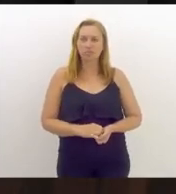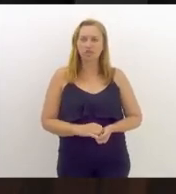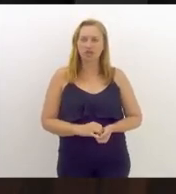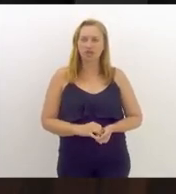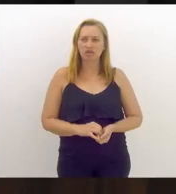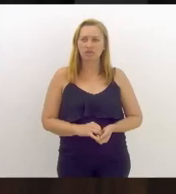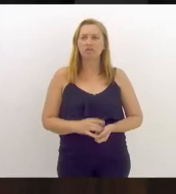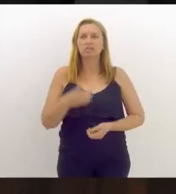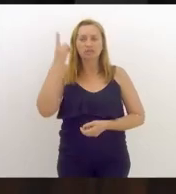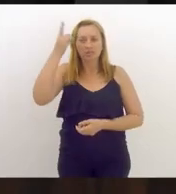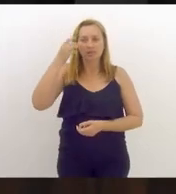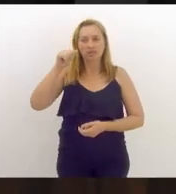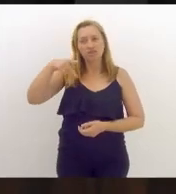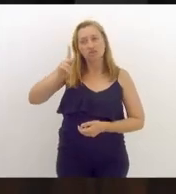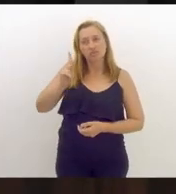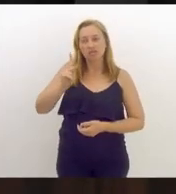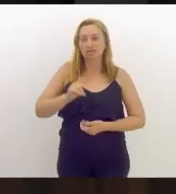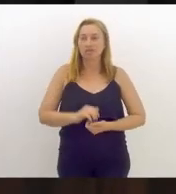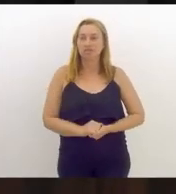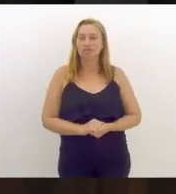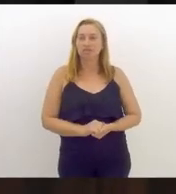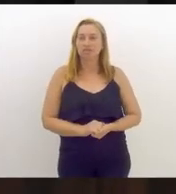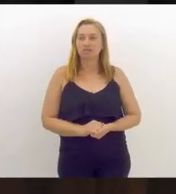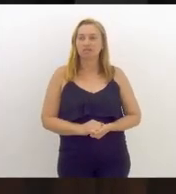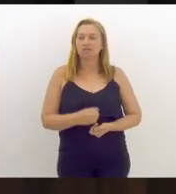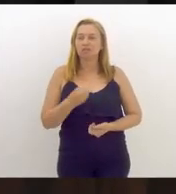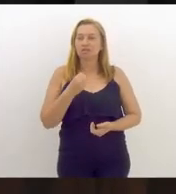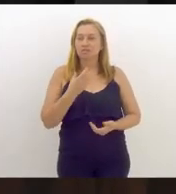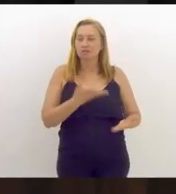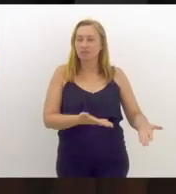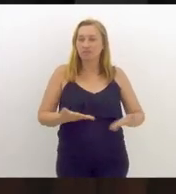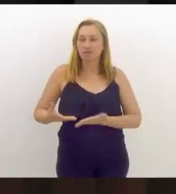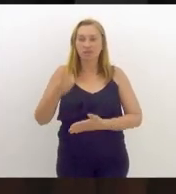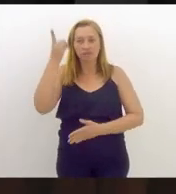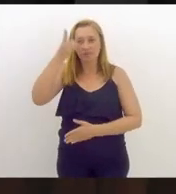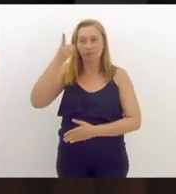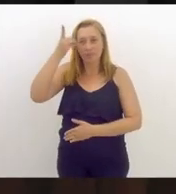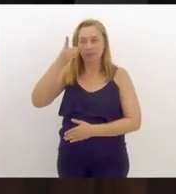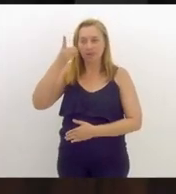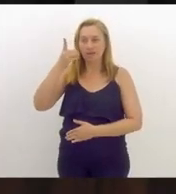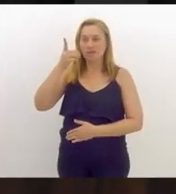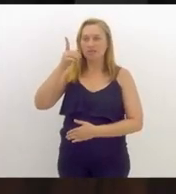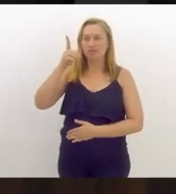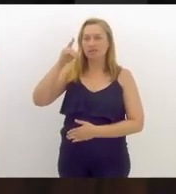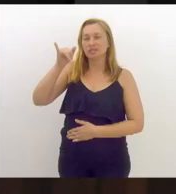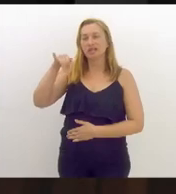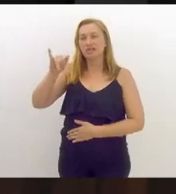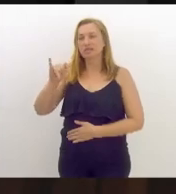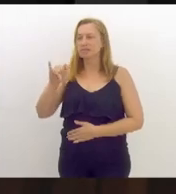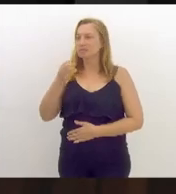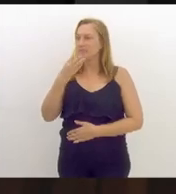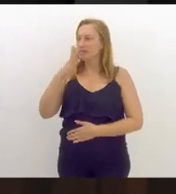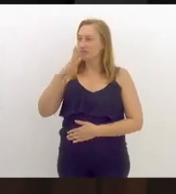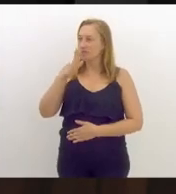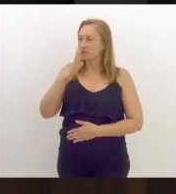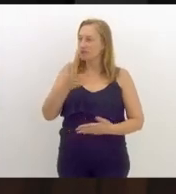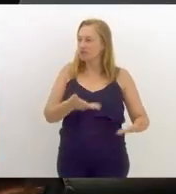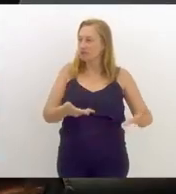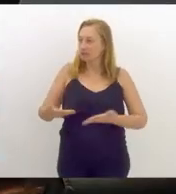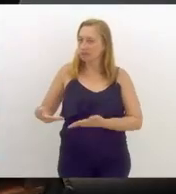Deputado Alexandre toda boas vendas aí para Deputado Presidente seja bem-vinda vem aqui me dá um beijo por